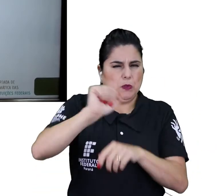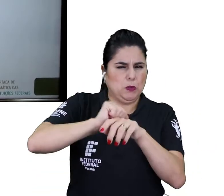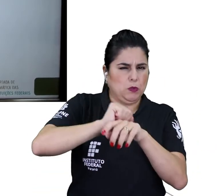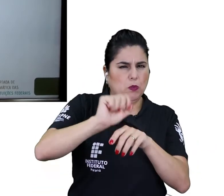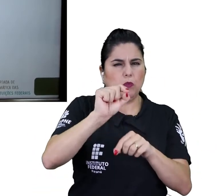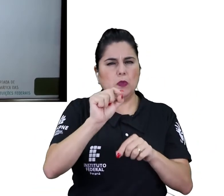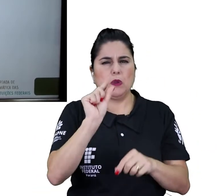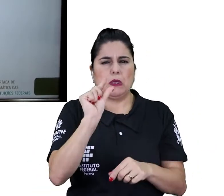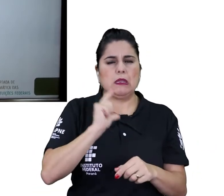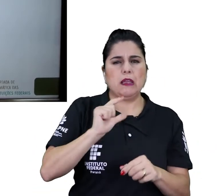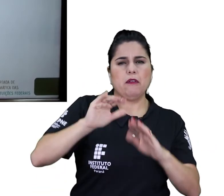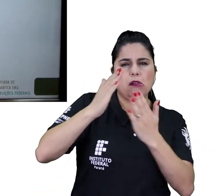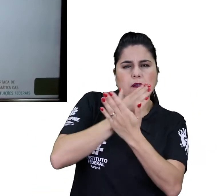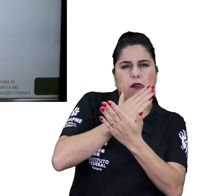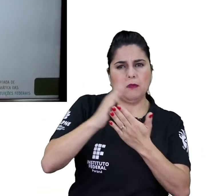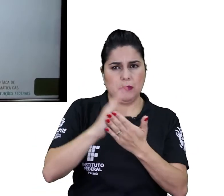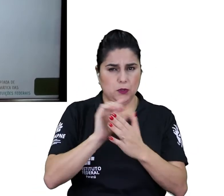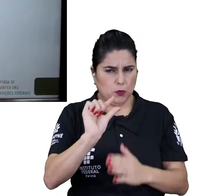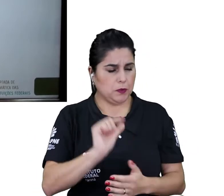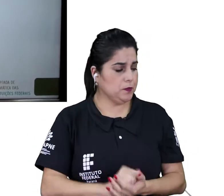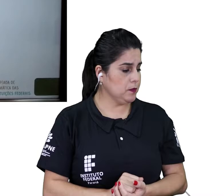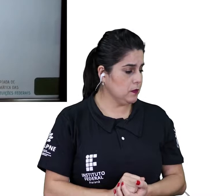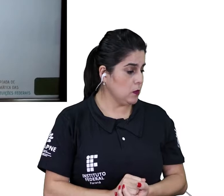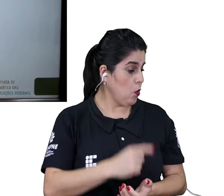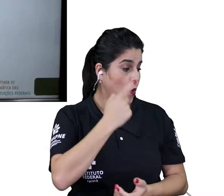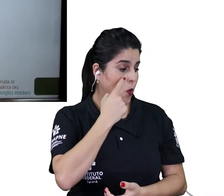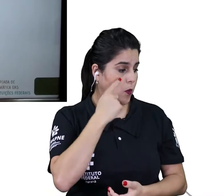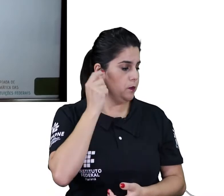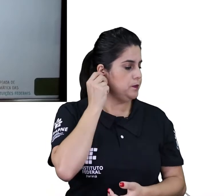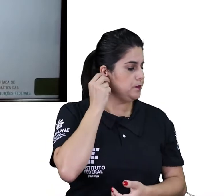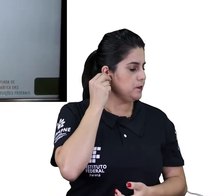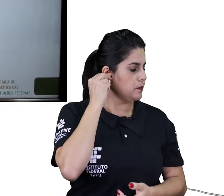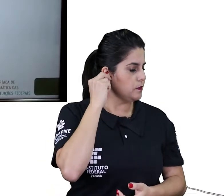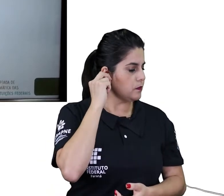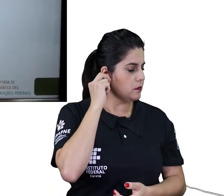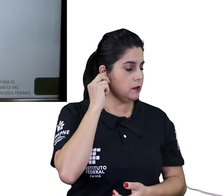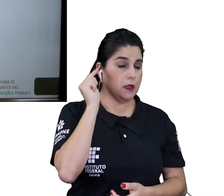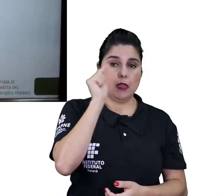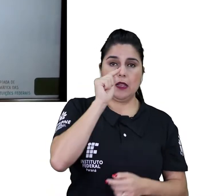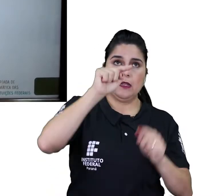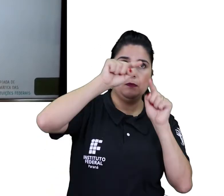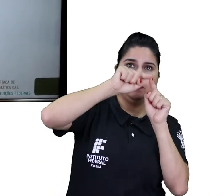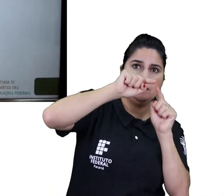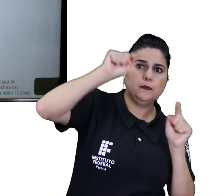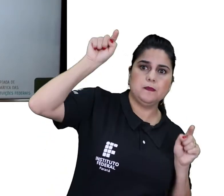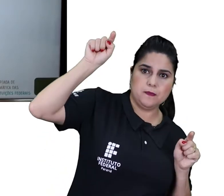houve uma separação. Então, este lado